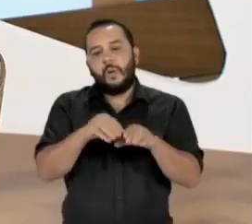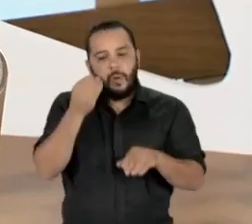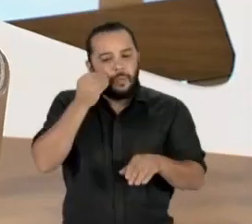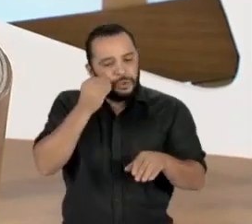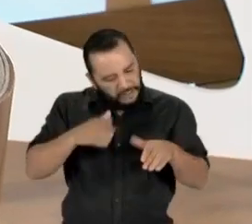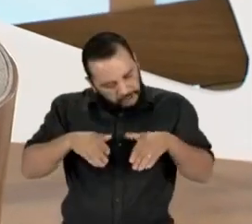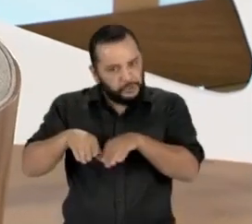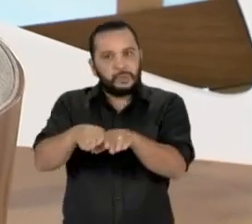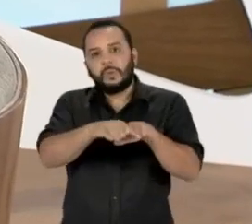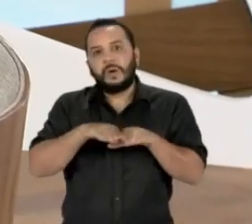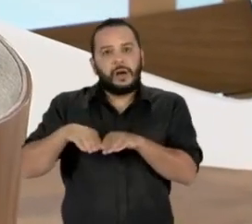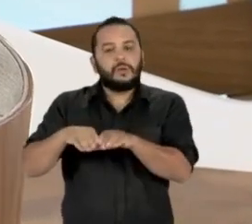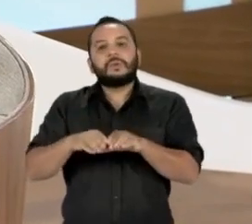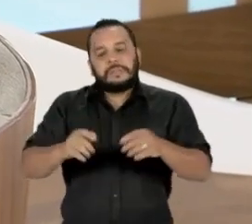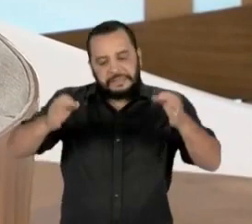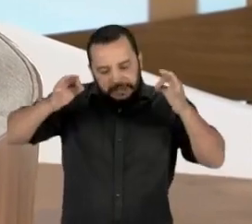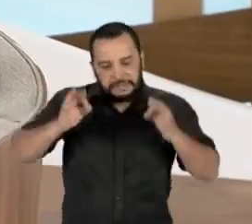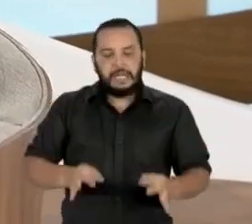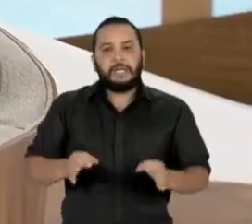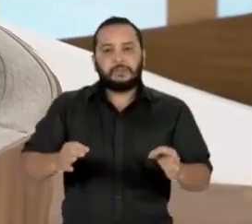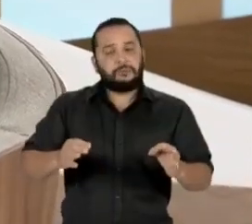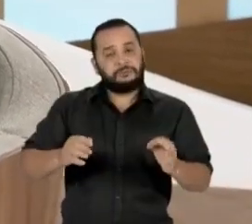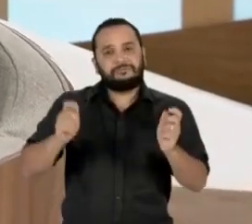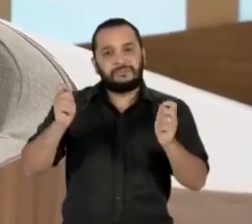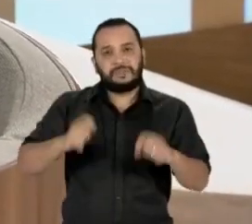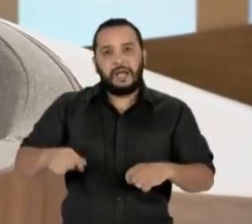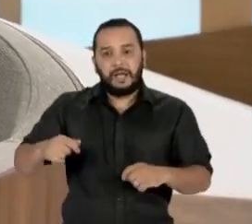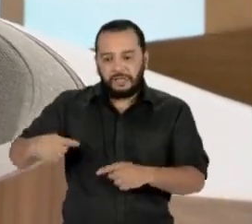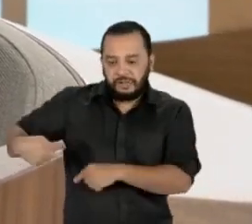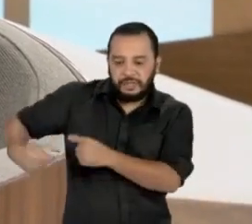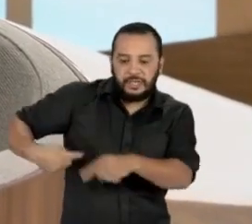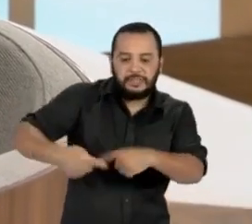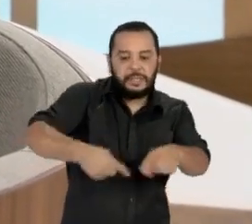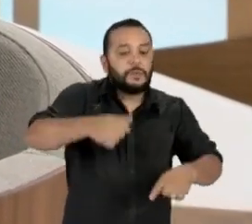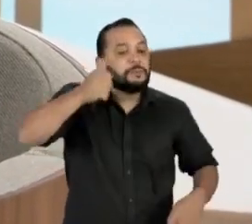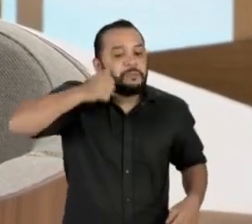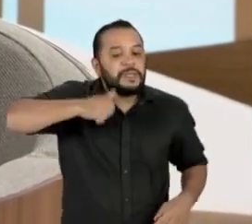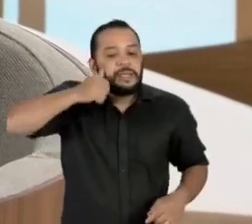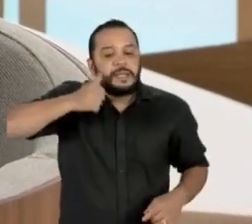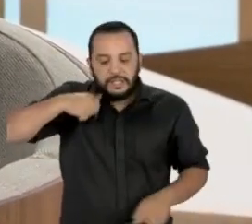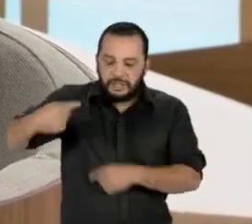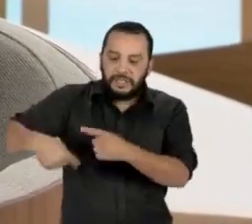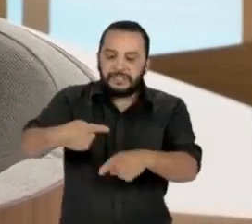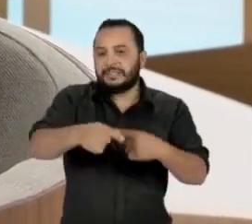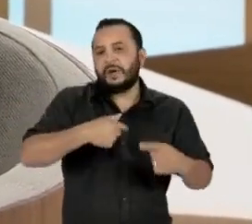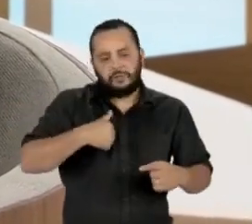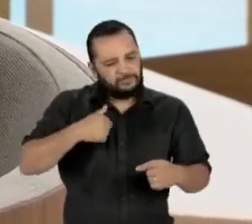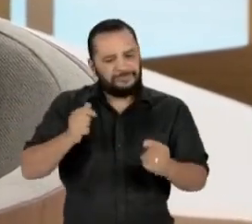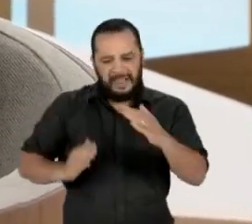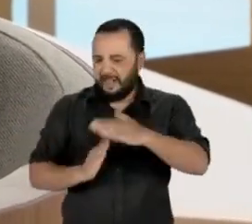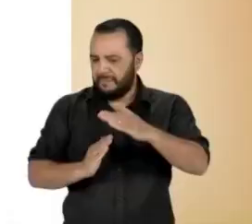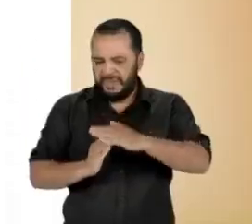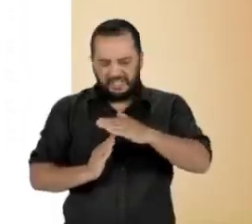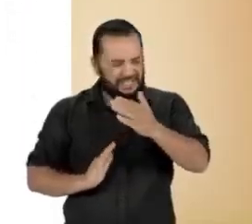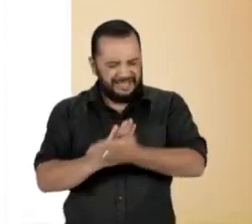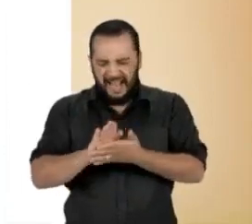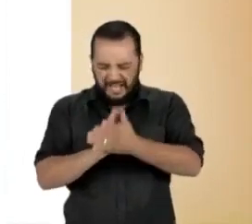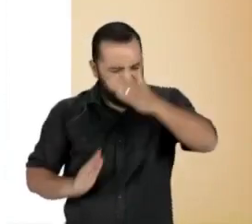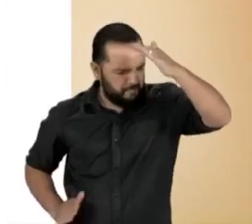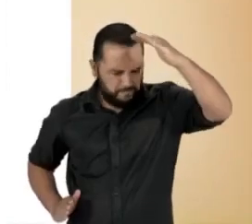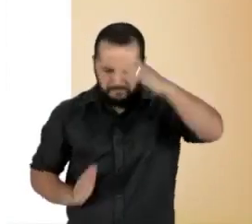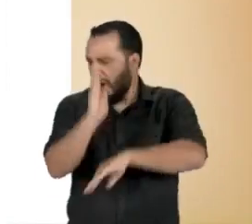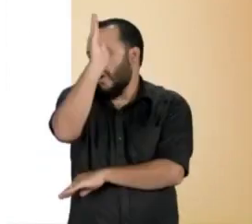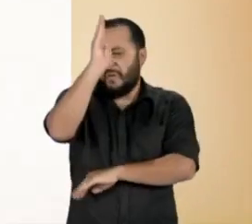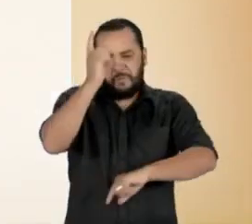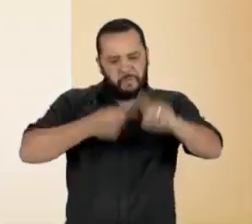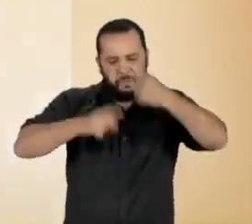iguais, seja tão consolidada que a próxima geração de meninas nascerá sem conhecer limites para os seus sonhos. Já a